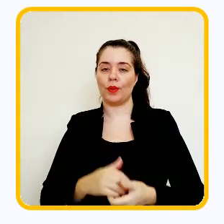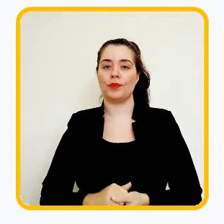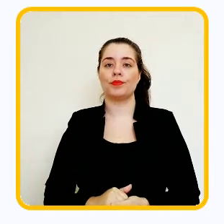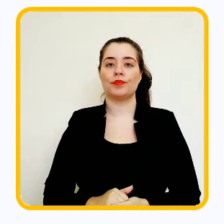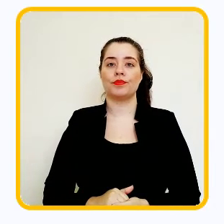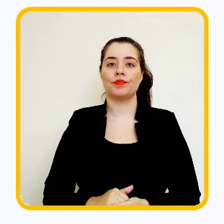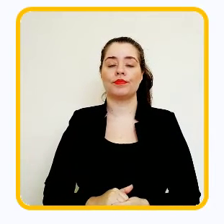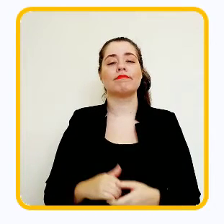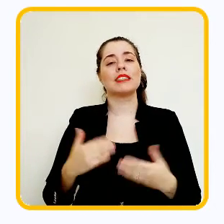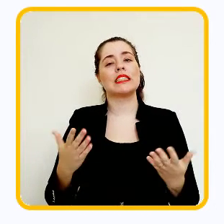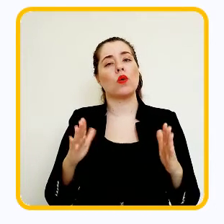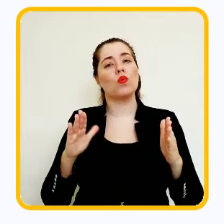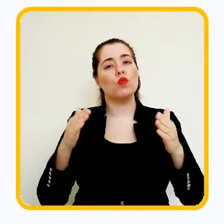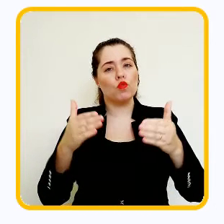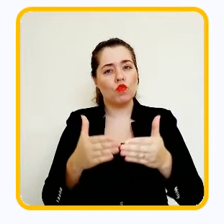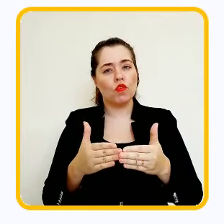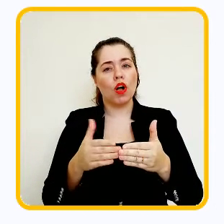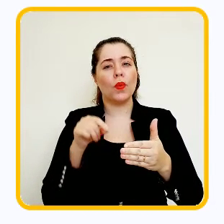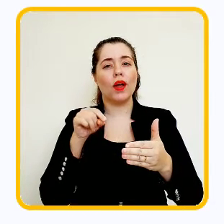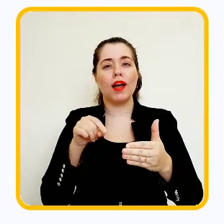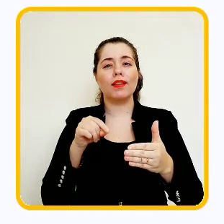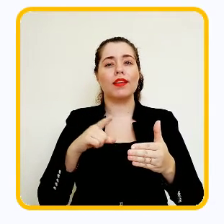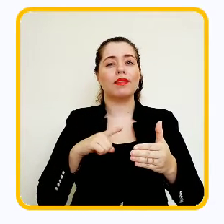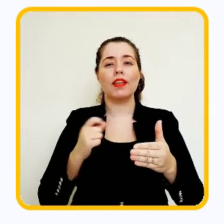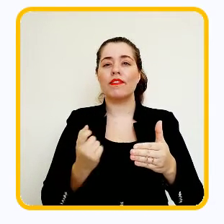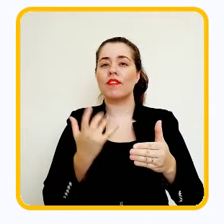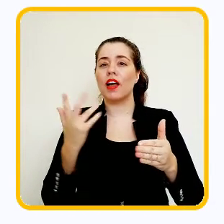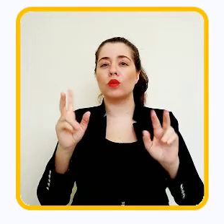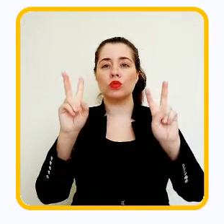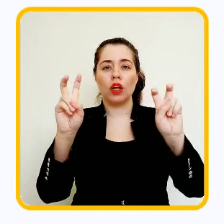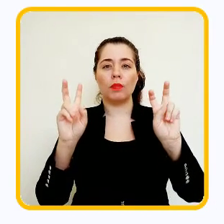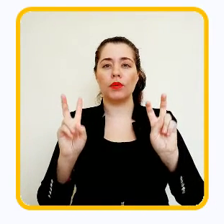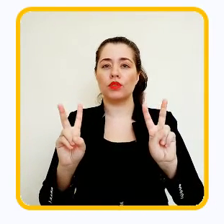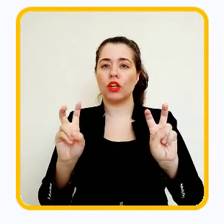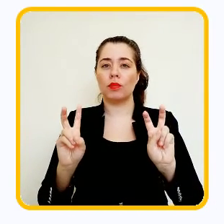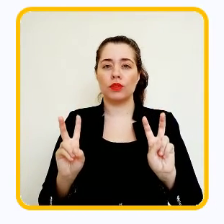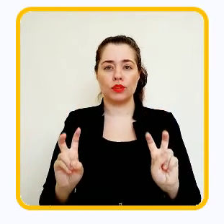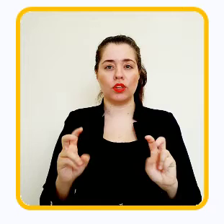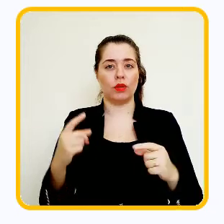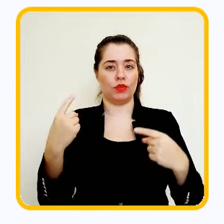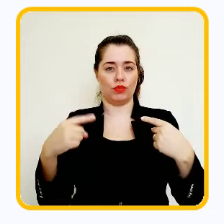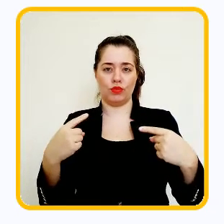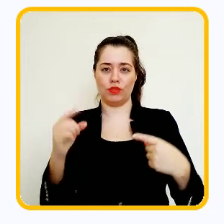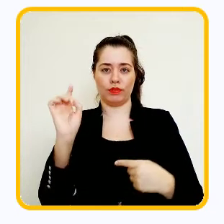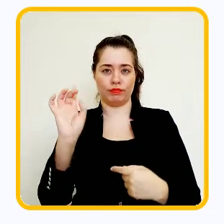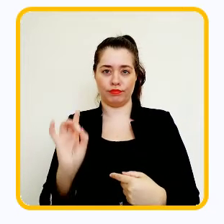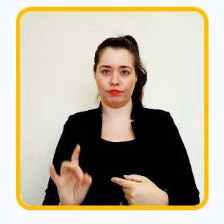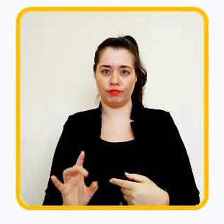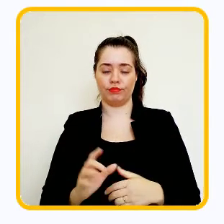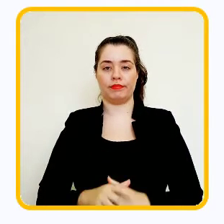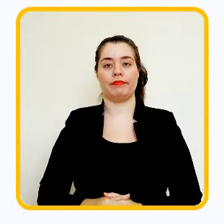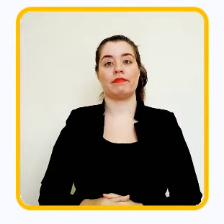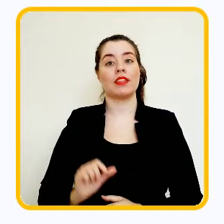essa atividade de Fora o espaço do fórum é dividido em tópicos e discussões